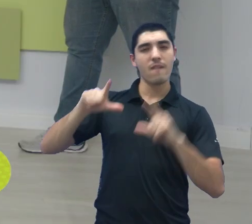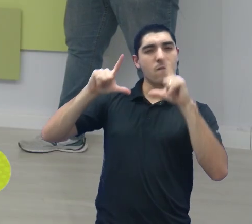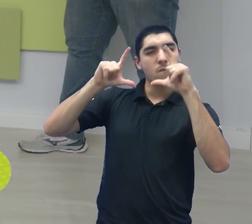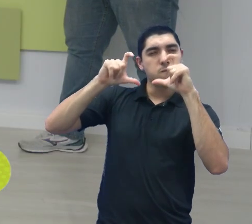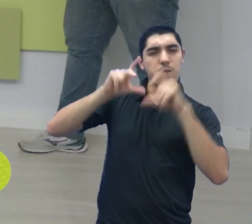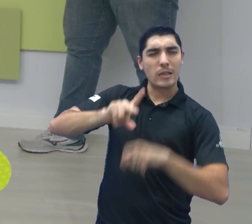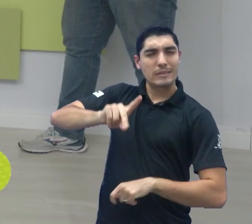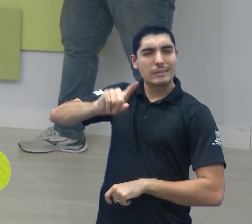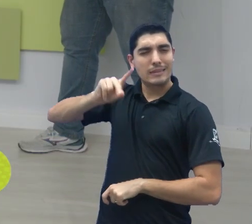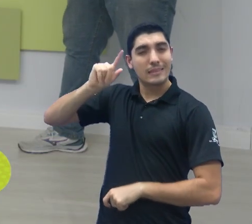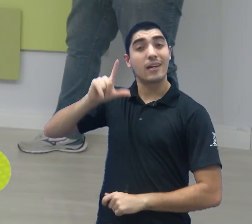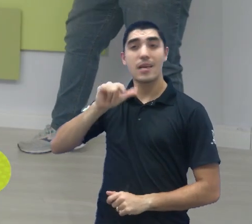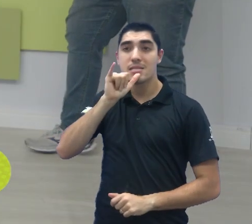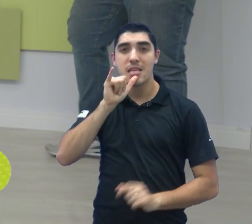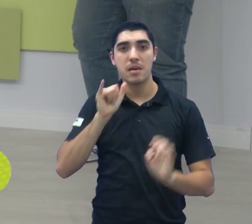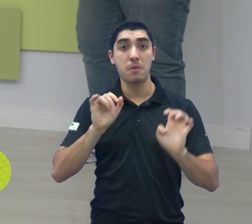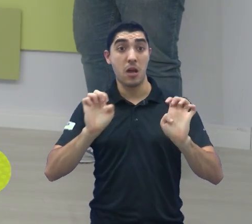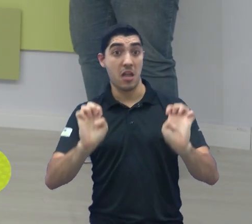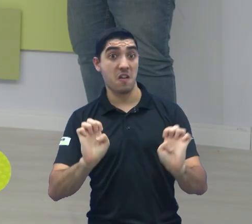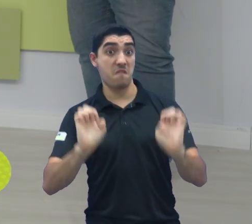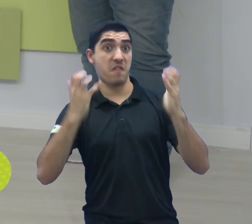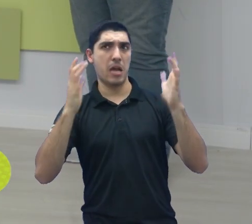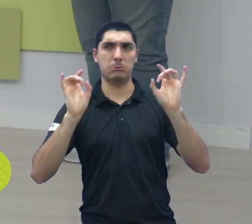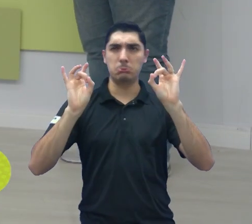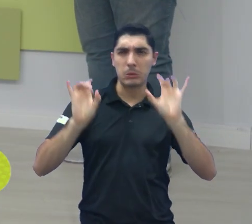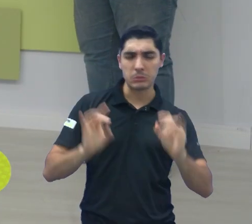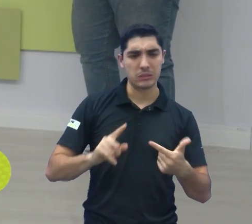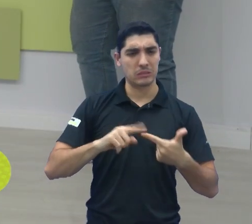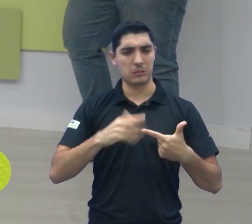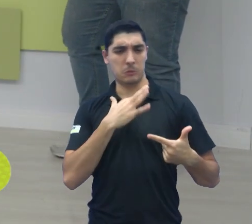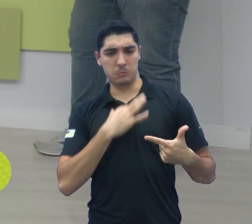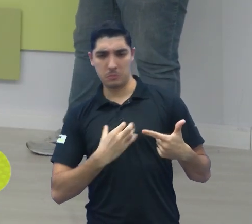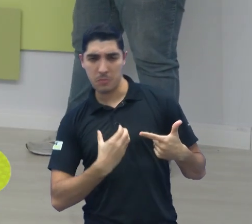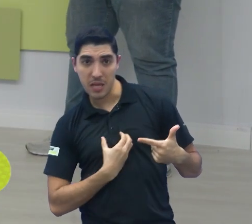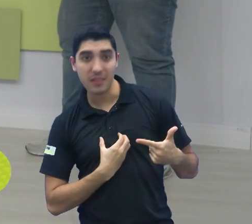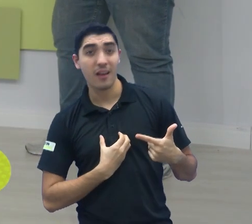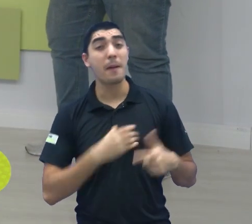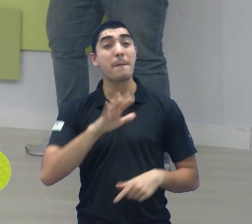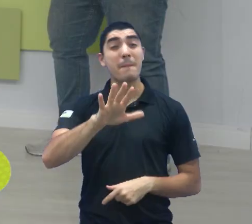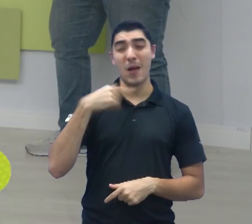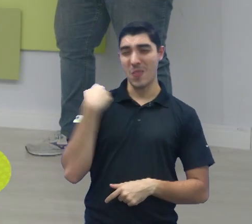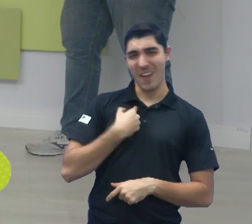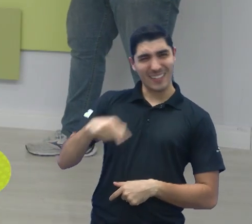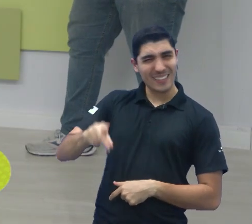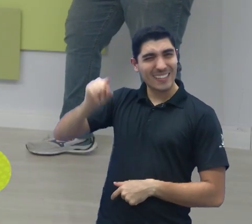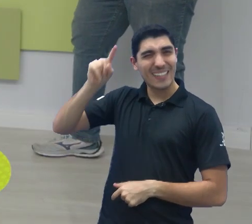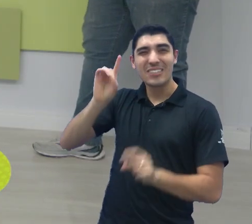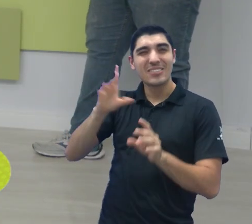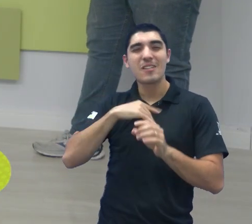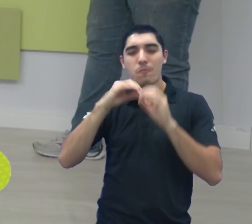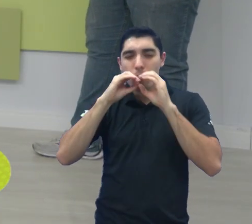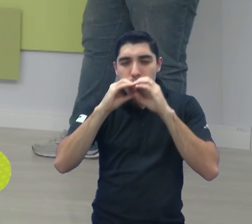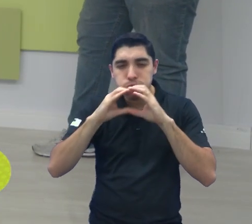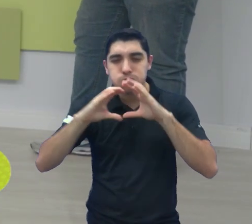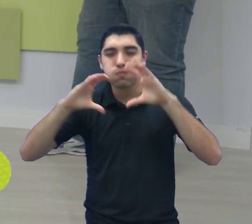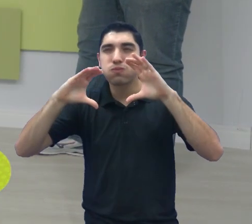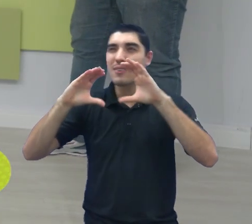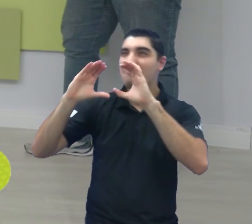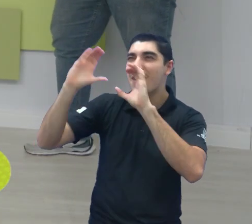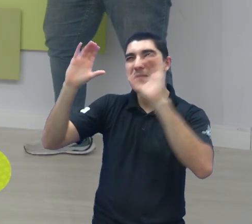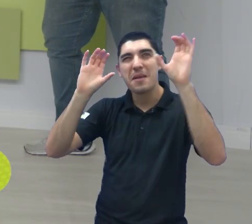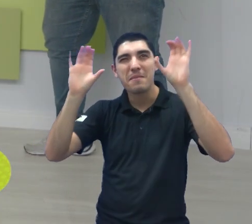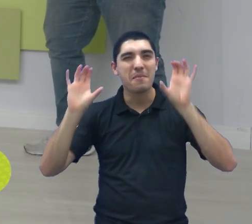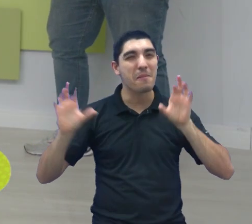faz os festivais bonitos, grandes, medalha, troféu, e os festivaizinhos nossos antigos com bexiguinha e tal. Então, é muito legal ver isso lá atrás. Mas a gente